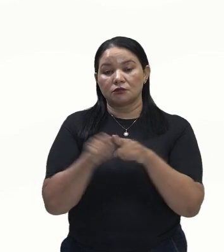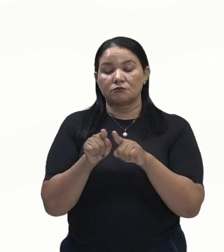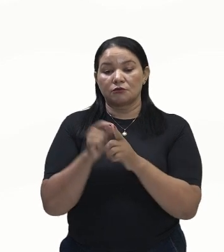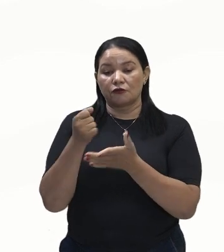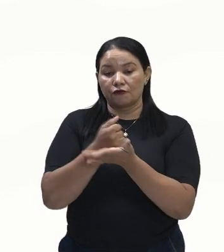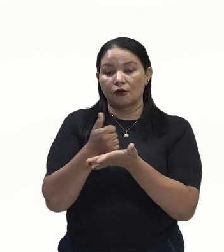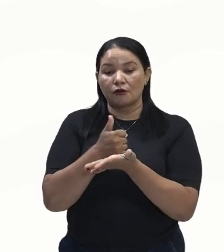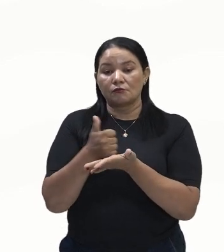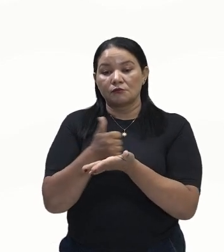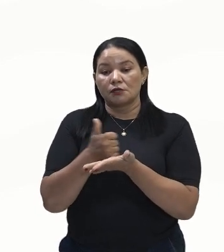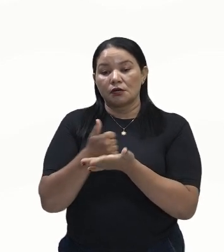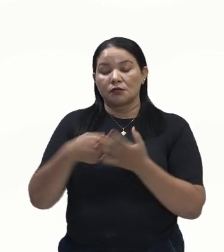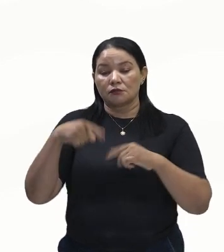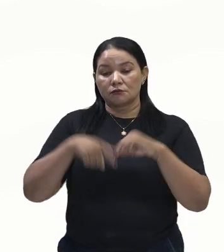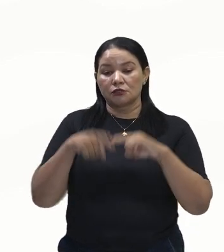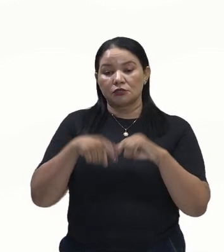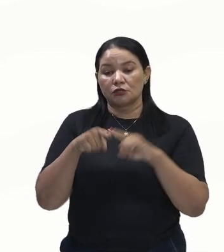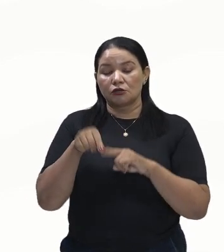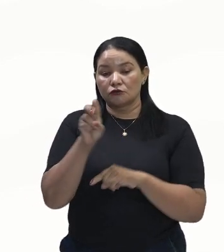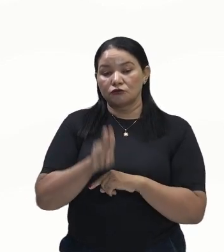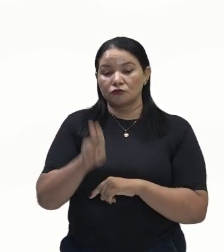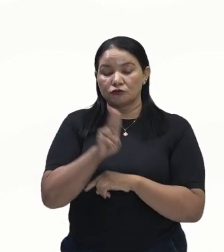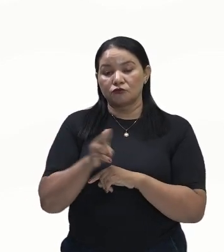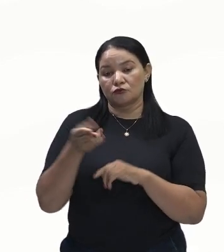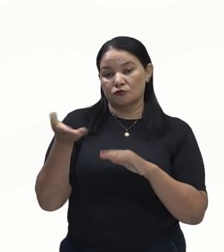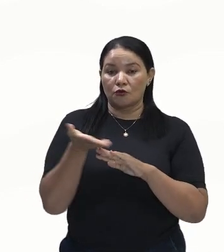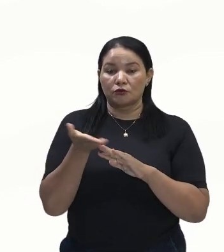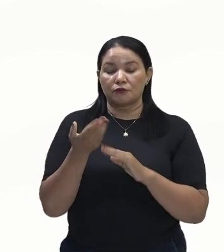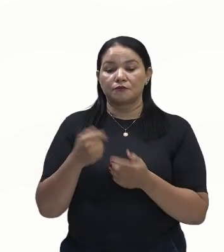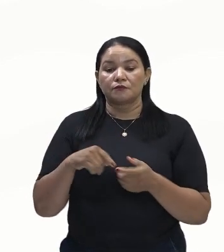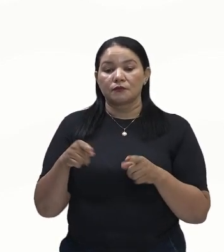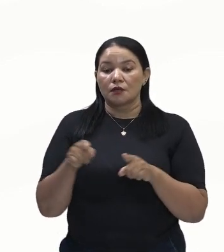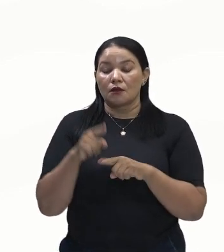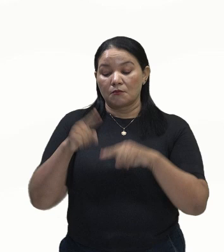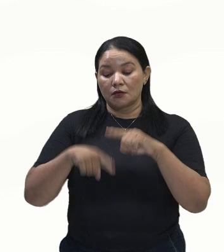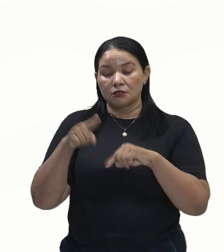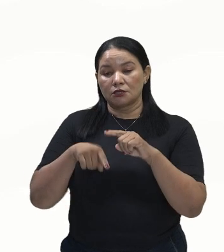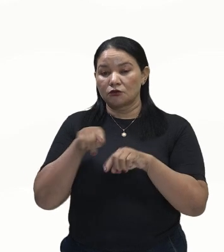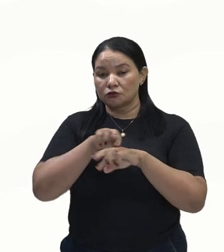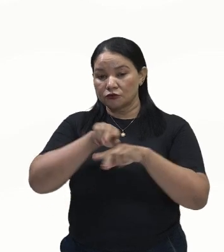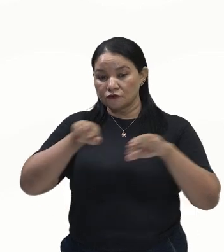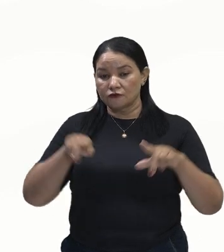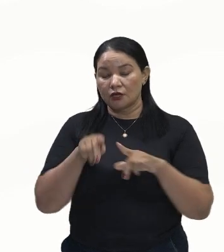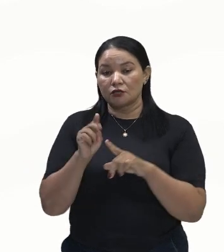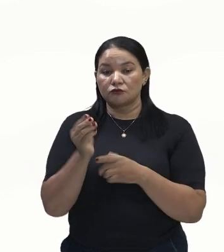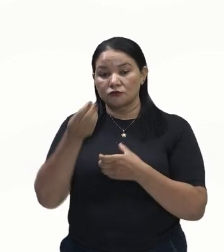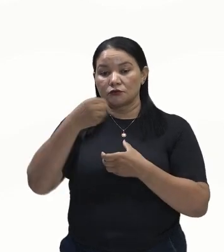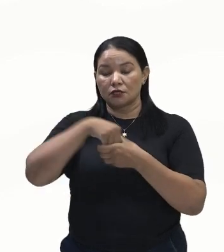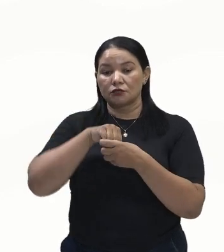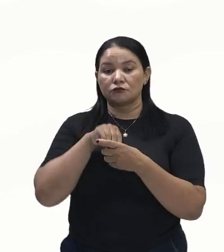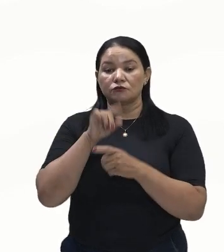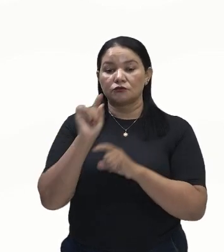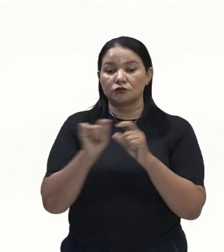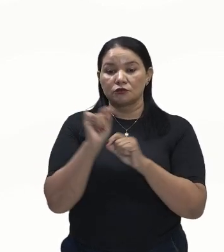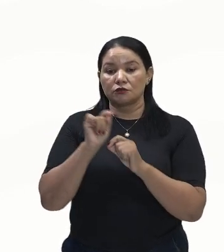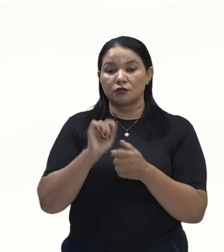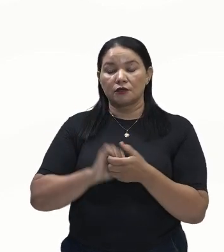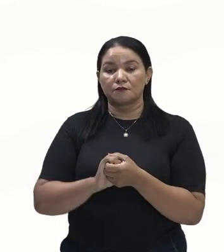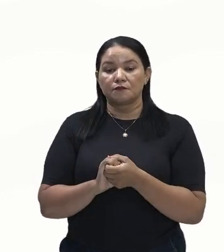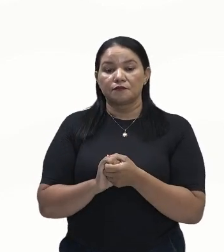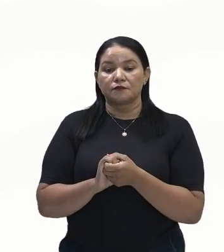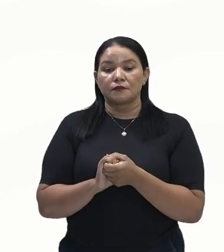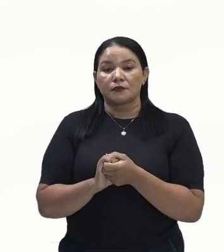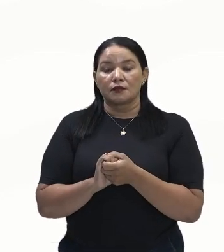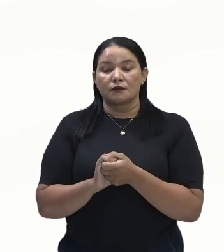e também bens de consumos modernos. Esses produtos eles vão estar ali inseridos dentro